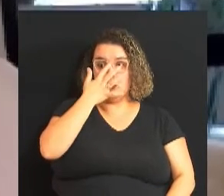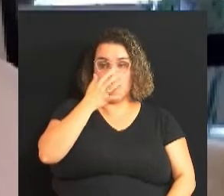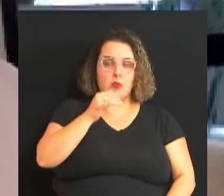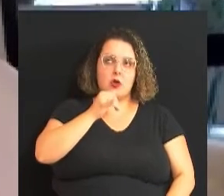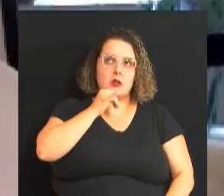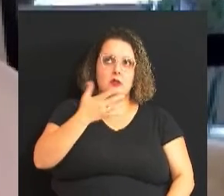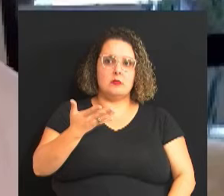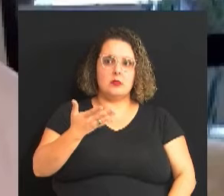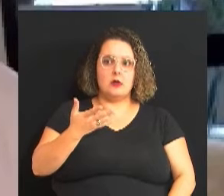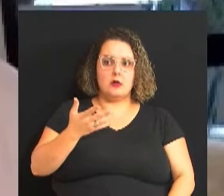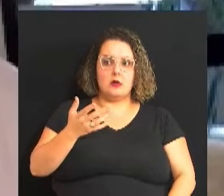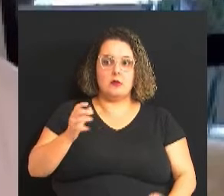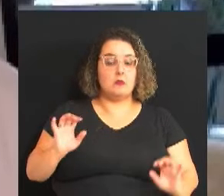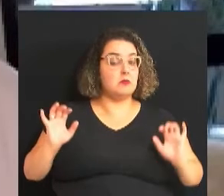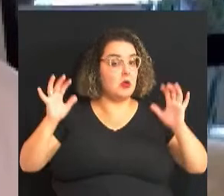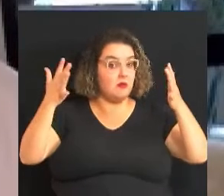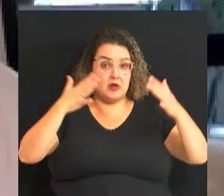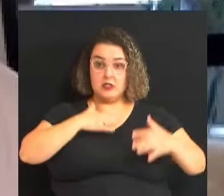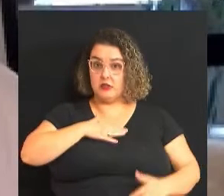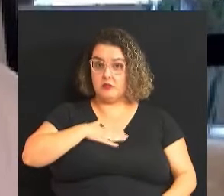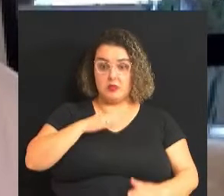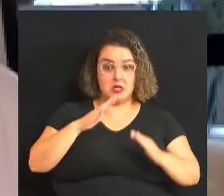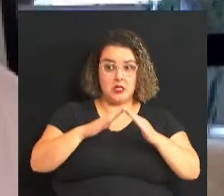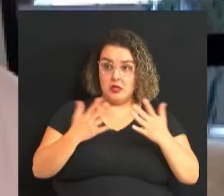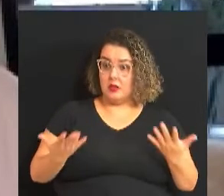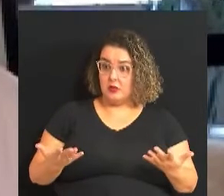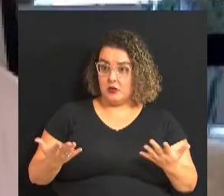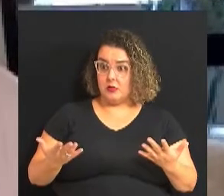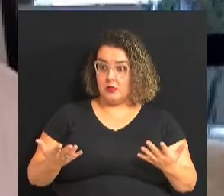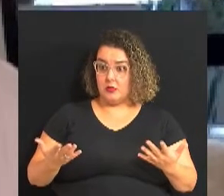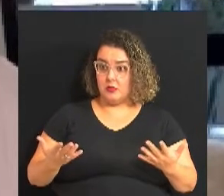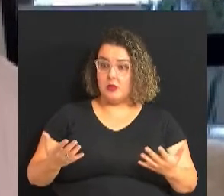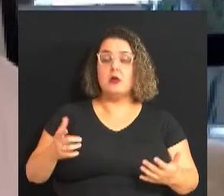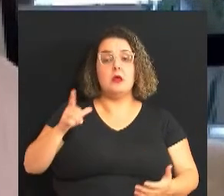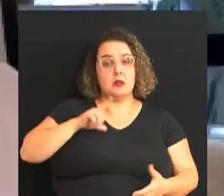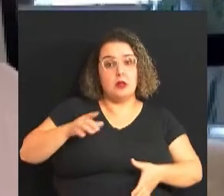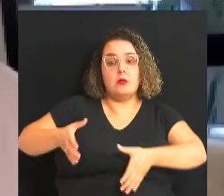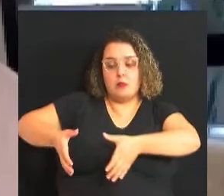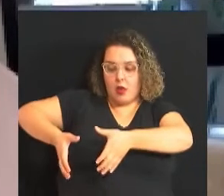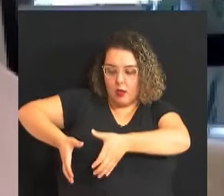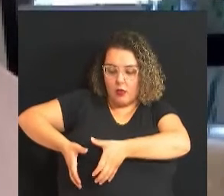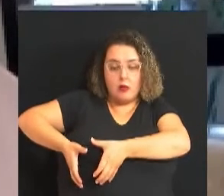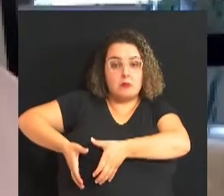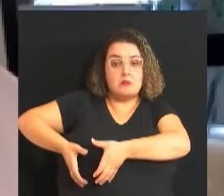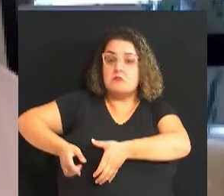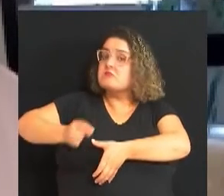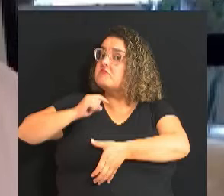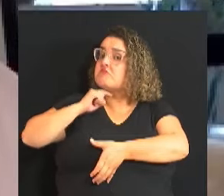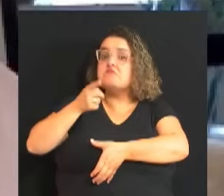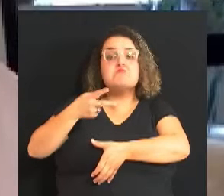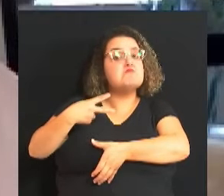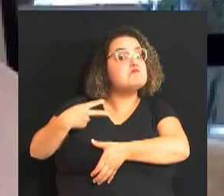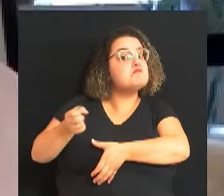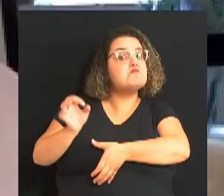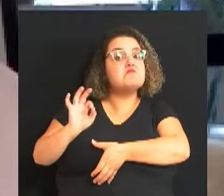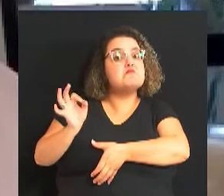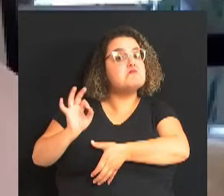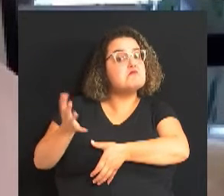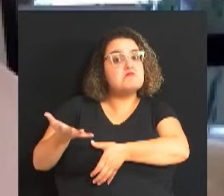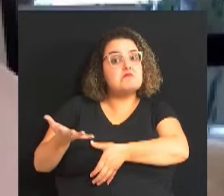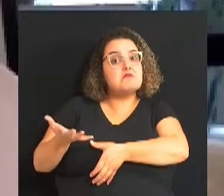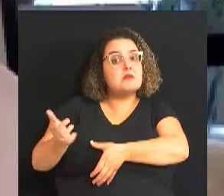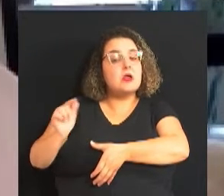uma festa na minha casa, ser um portador de uma colostomia e ninguém vai perceber isso, porque não vai ter